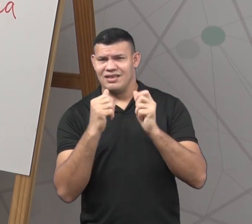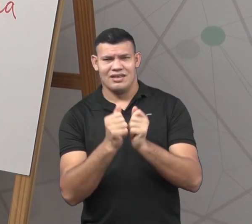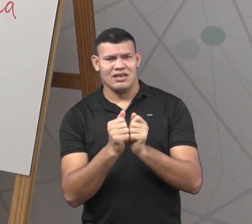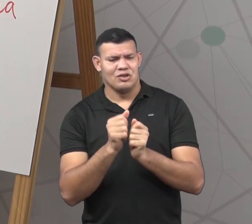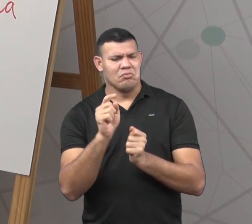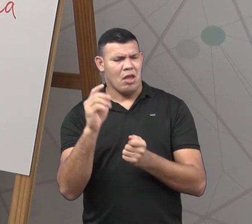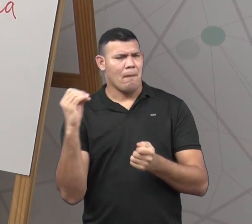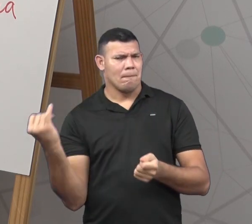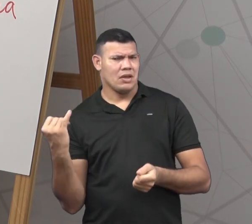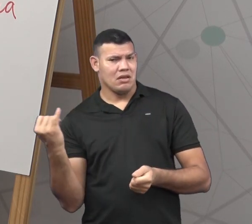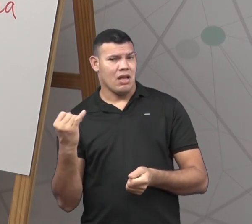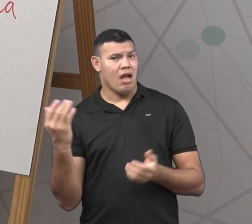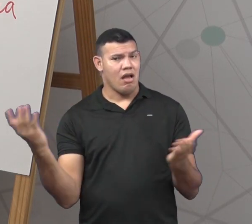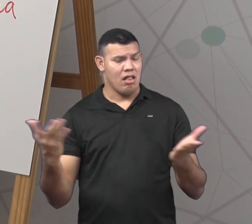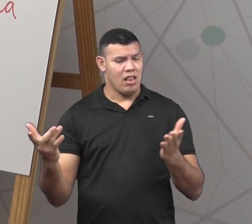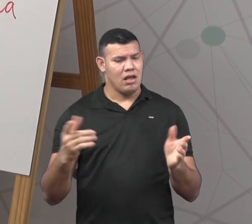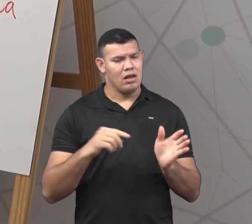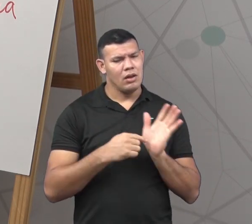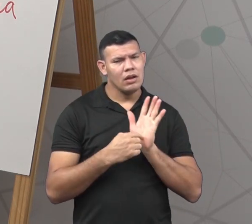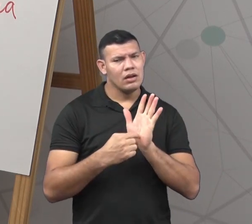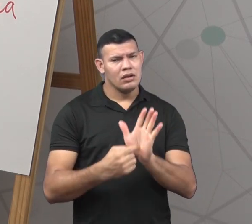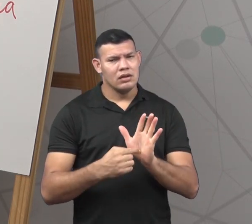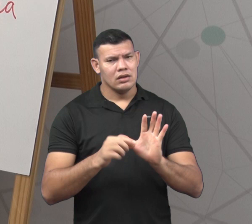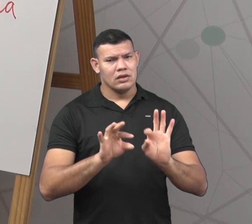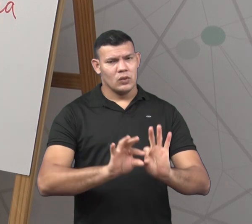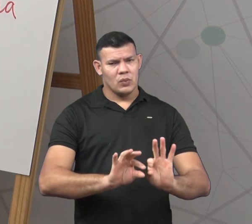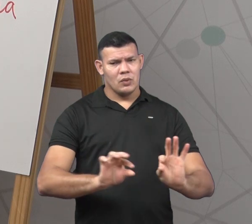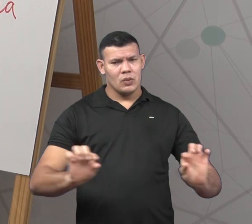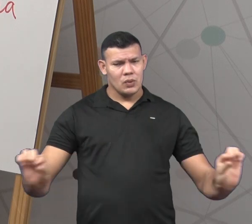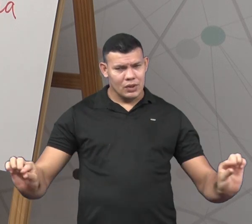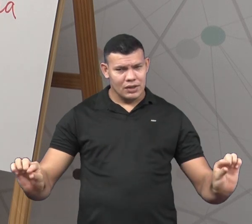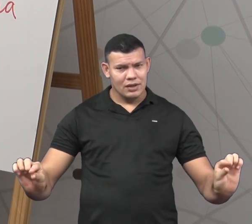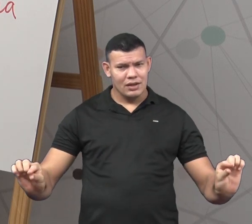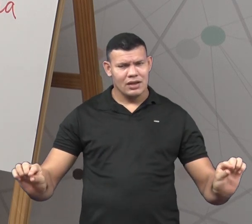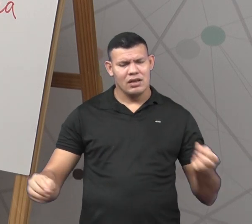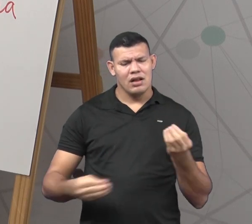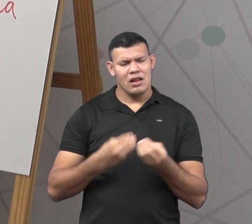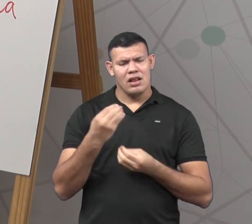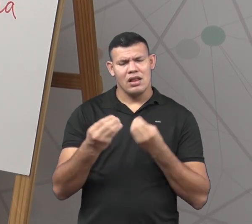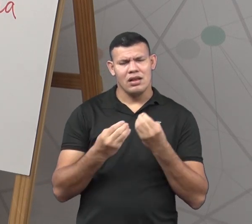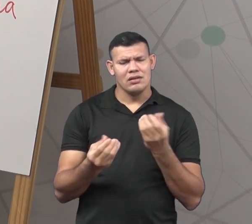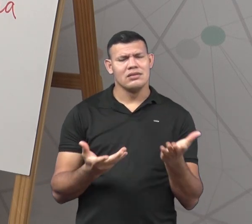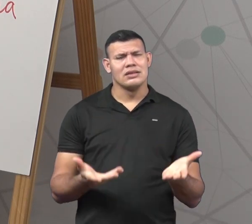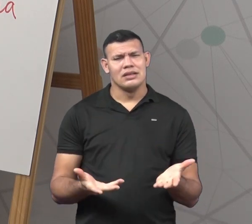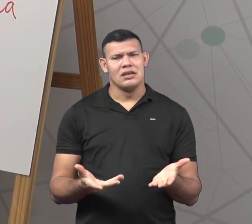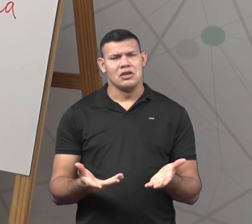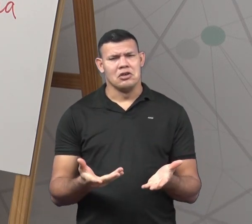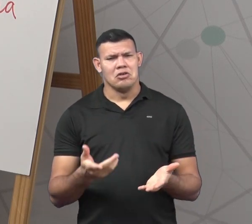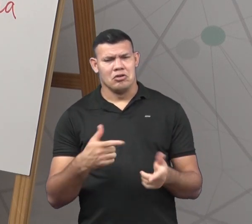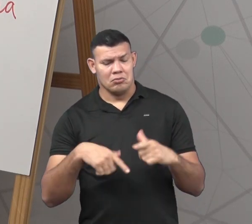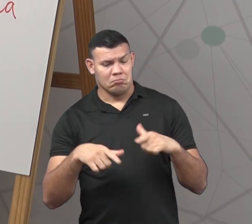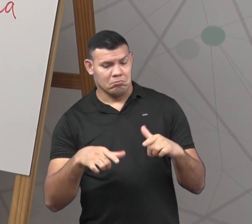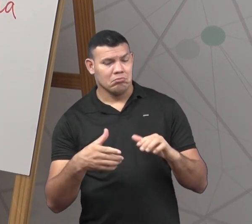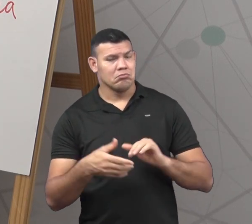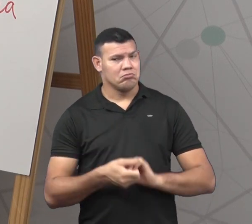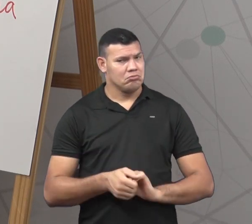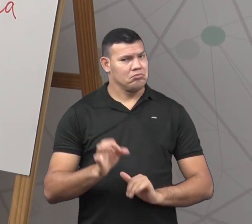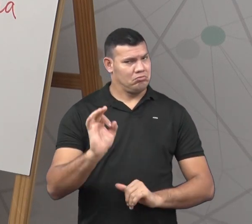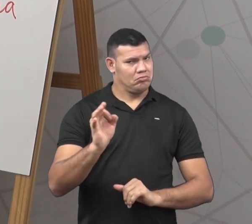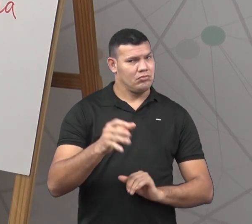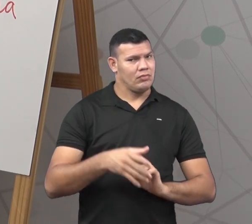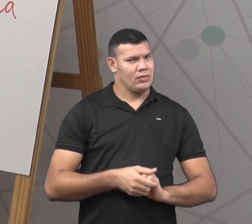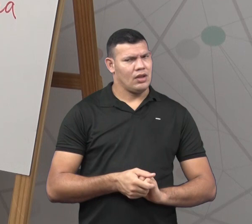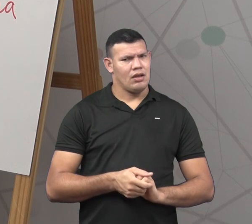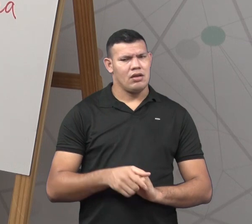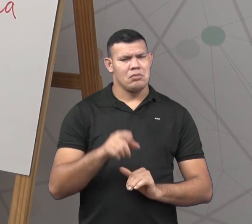vertical. Só para vocês verem o exemplo, para a gente poder entender um pouquinho mais como pode ser trabalhado, tá bom? Mas aí vocês escolhem o que é melhor